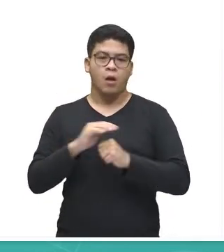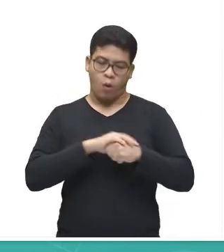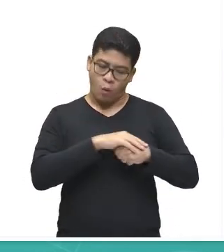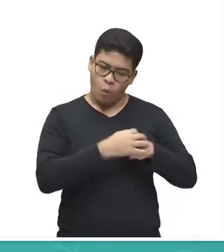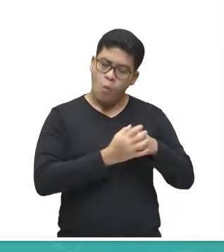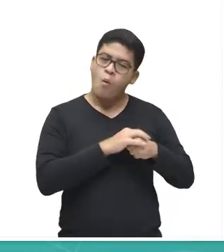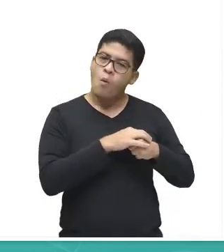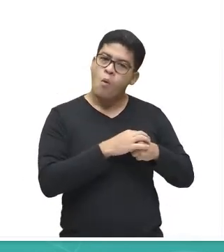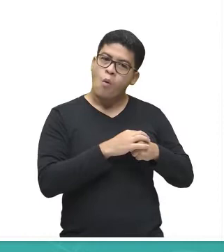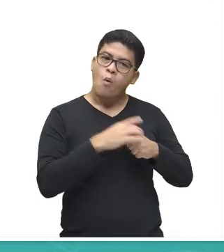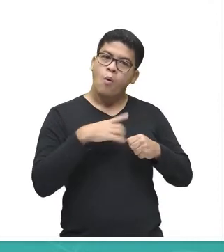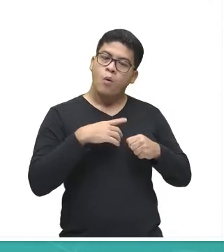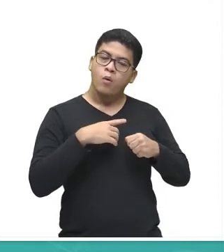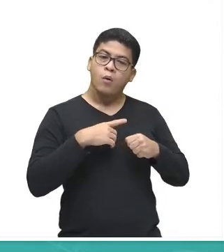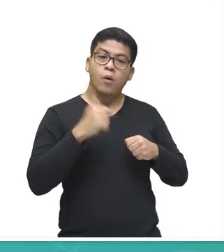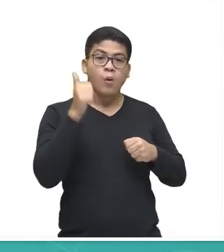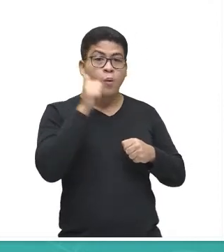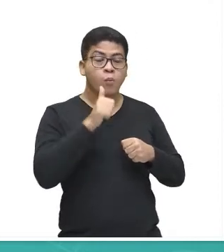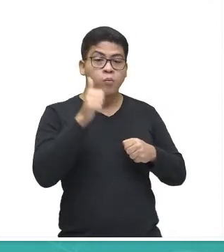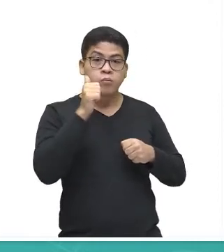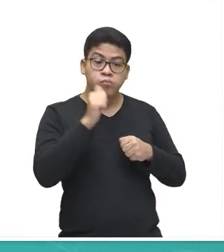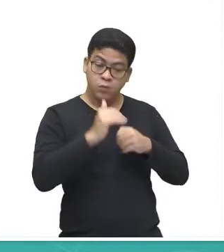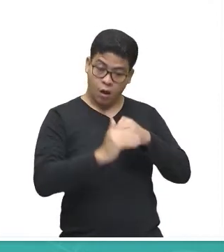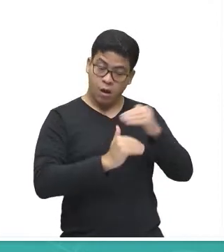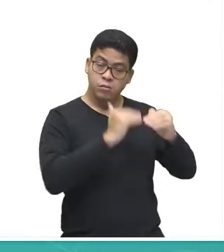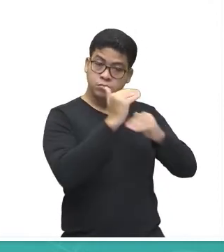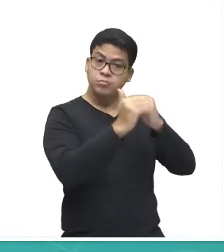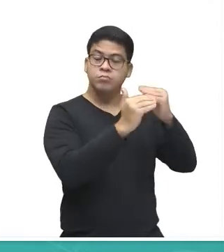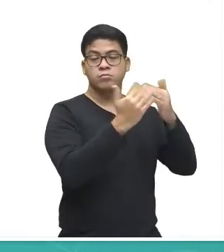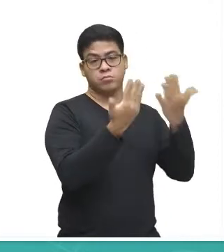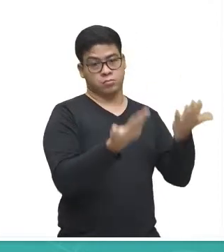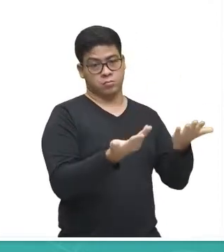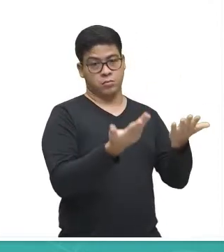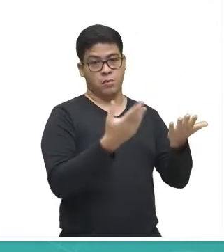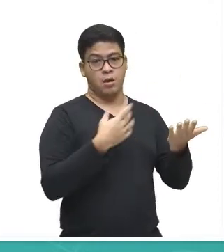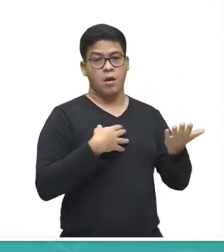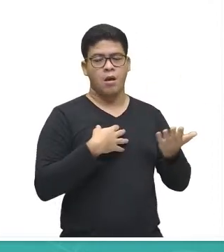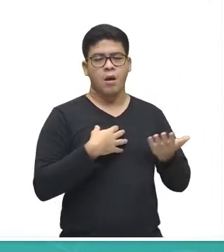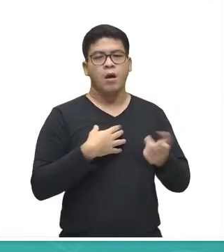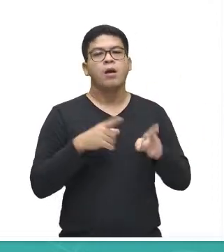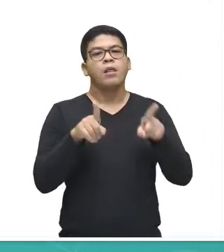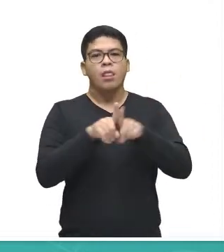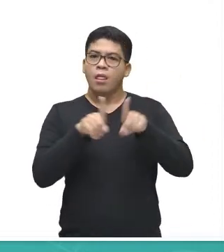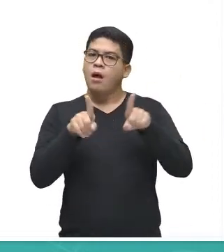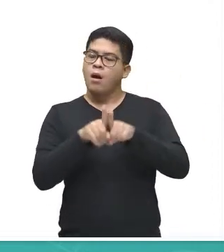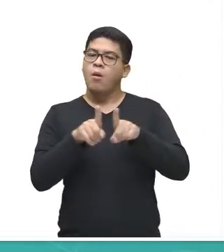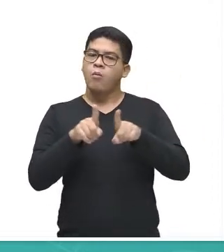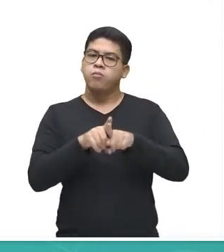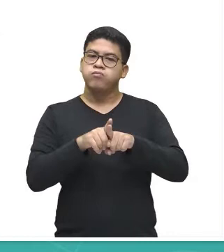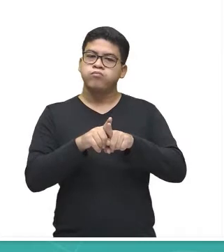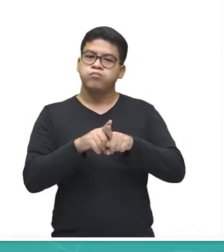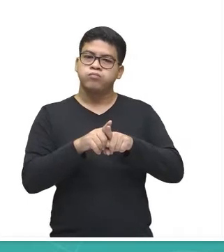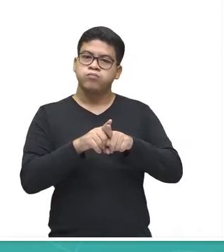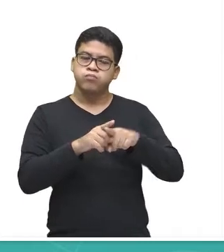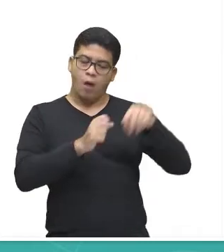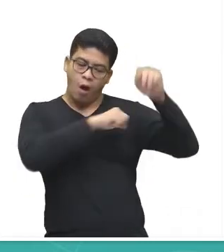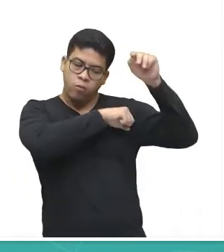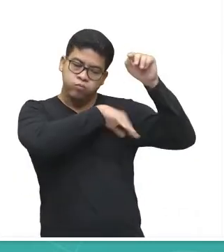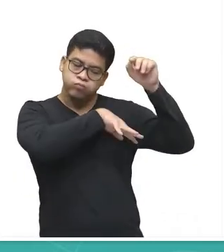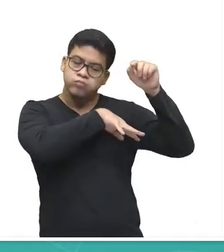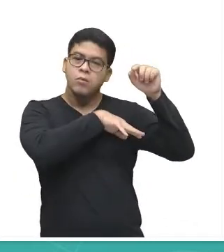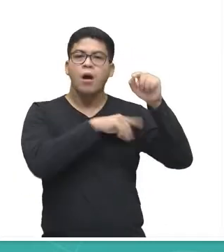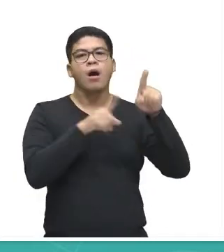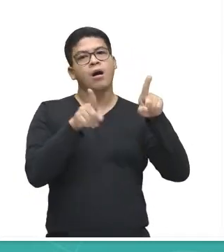sexo feminino, o desenvolvimento dos seios, o aparecimento dos pelos pubianos e